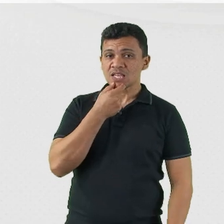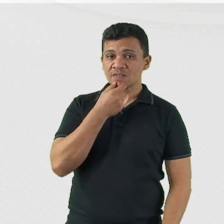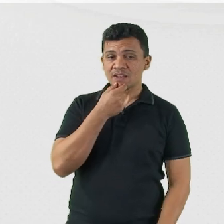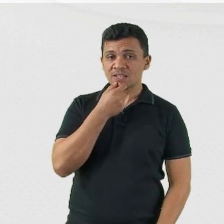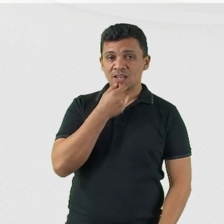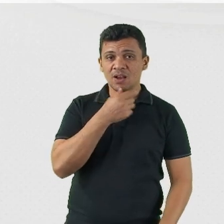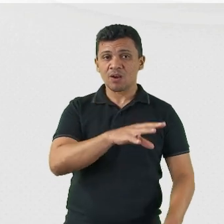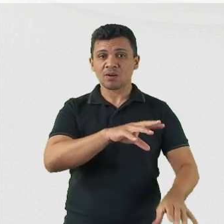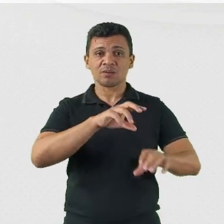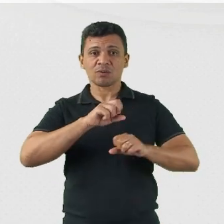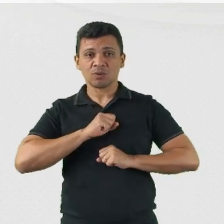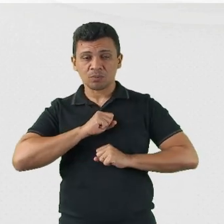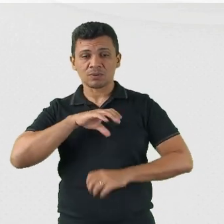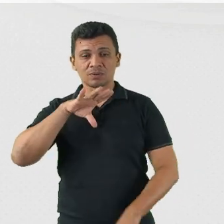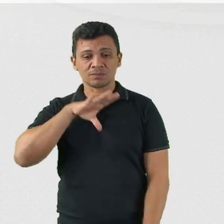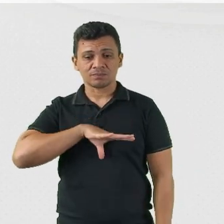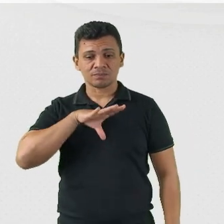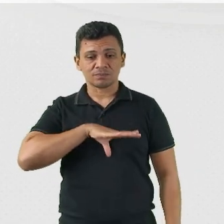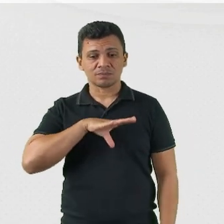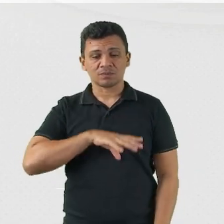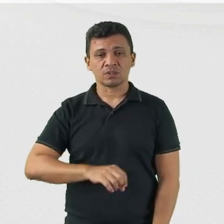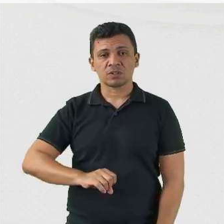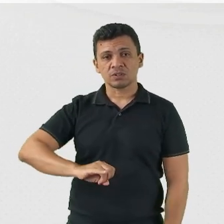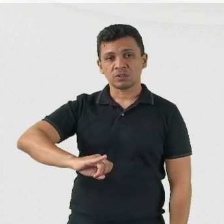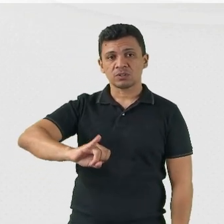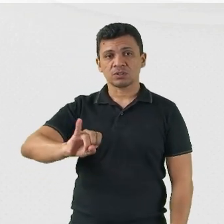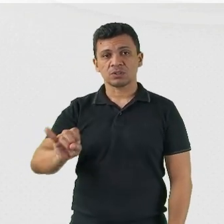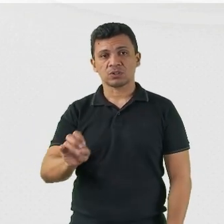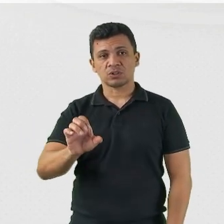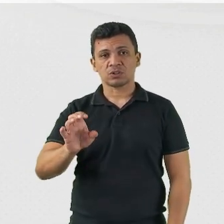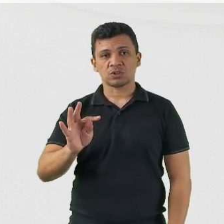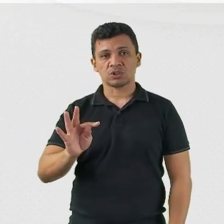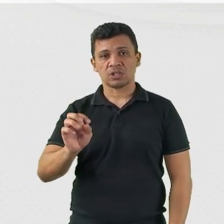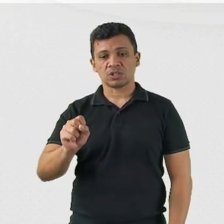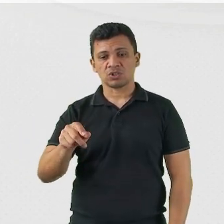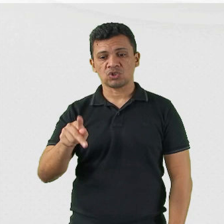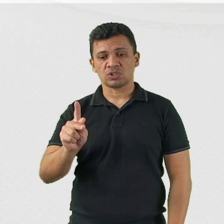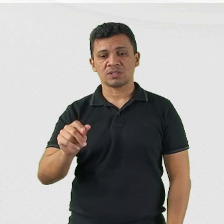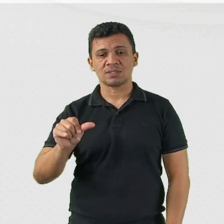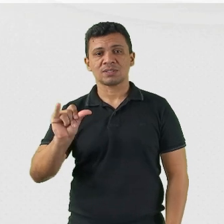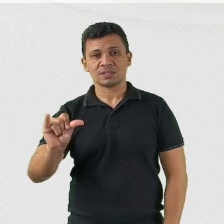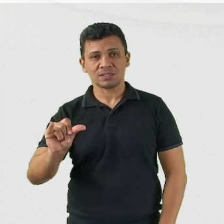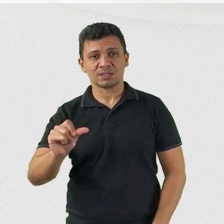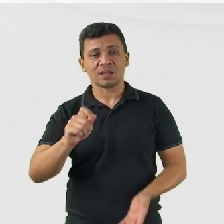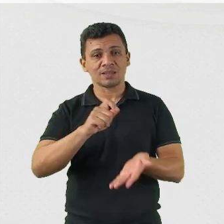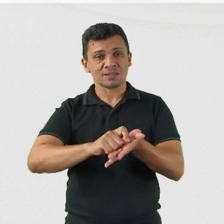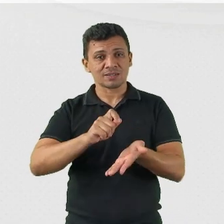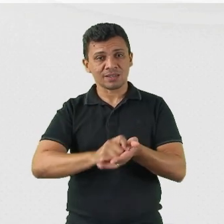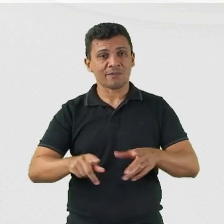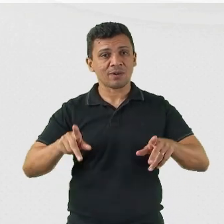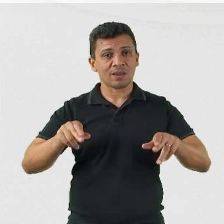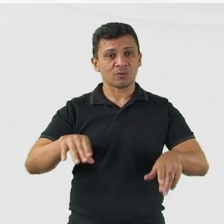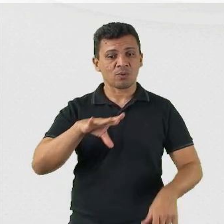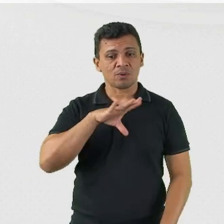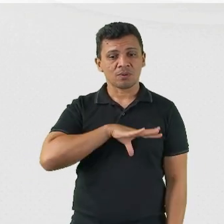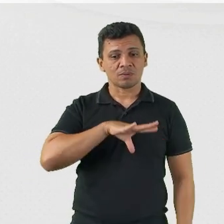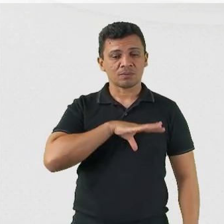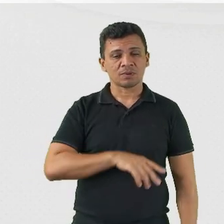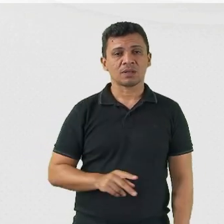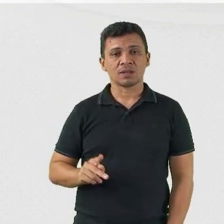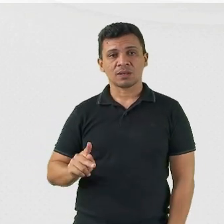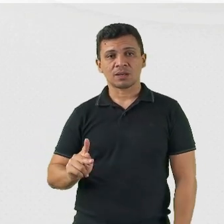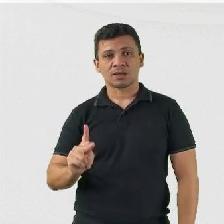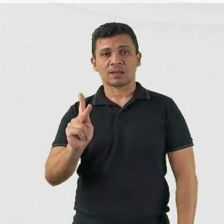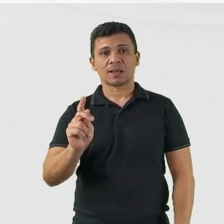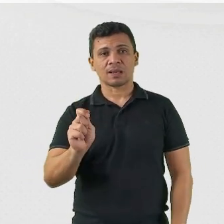no português. Jet ski, a gente escreve em português do mesmo jeito. Caiaque, aí nós temos também